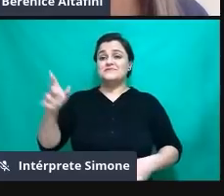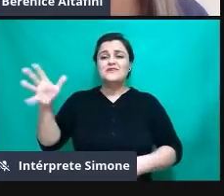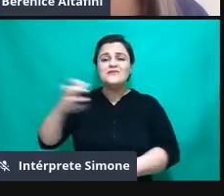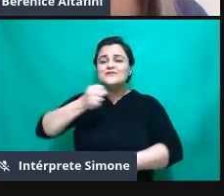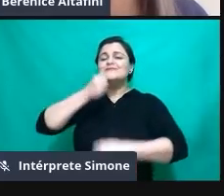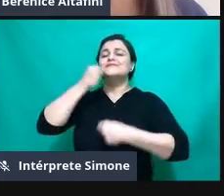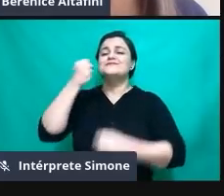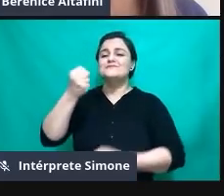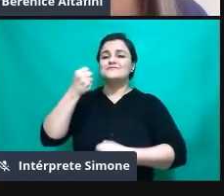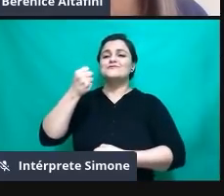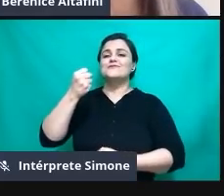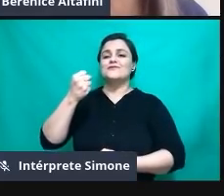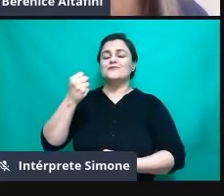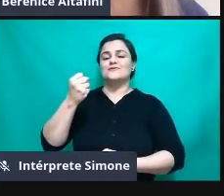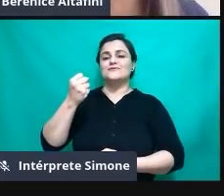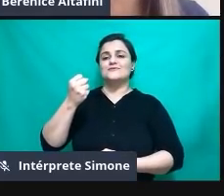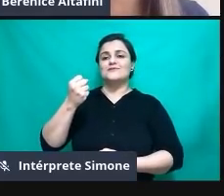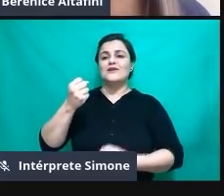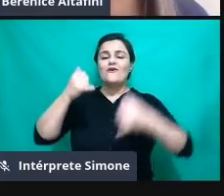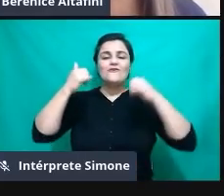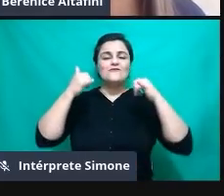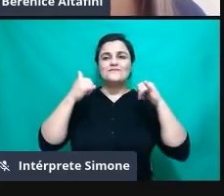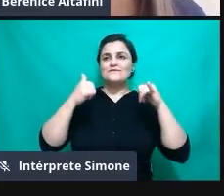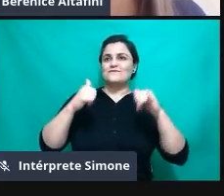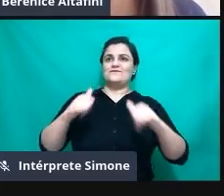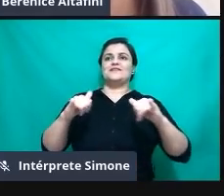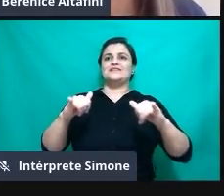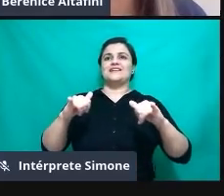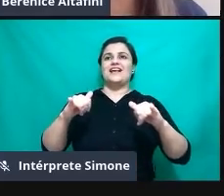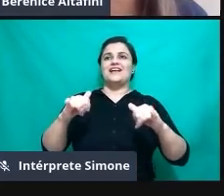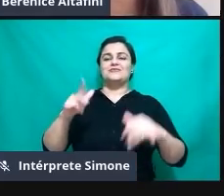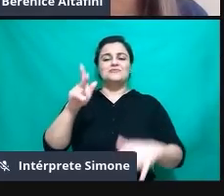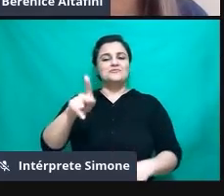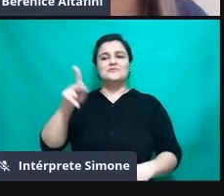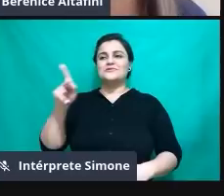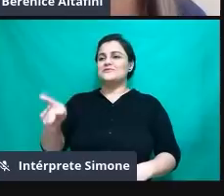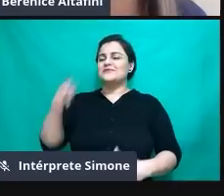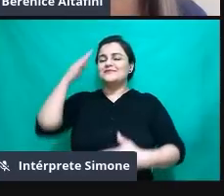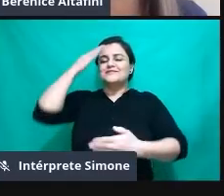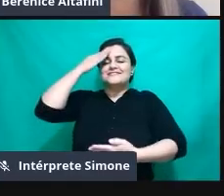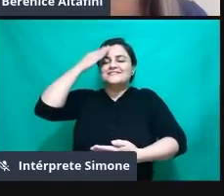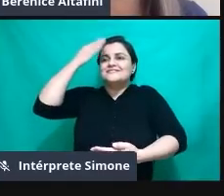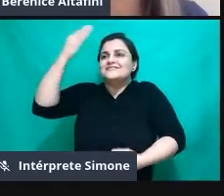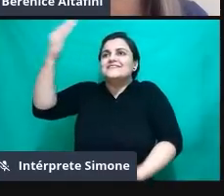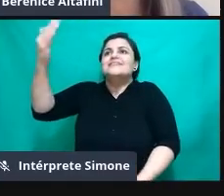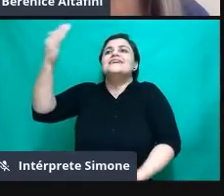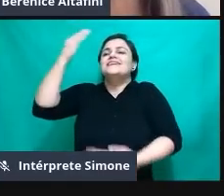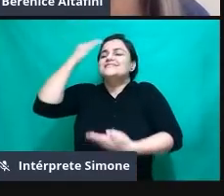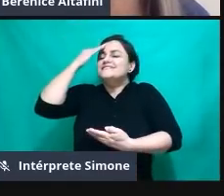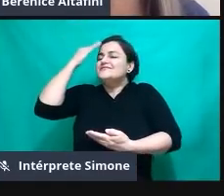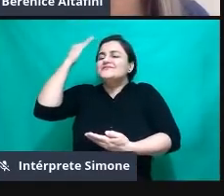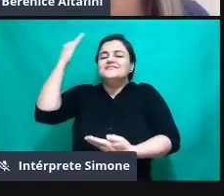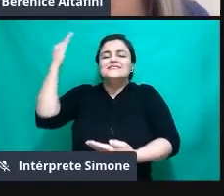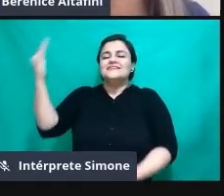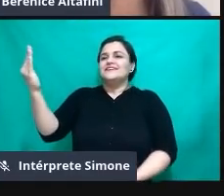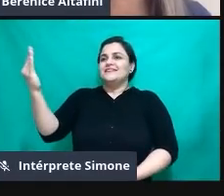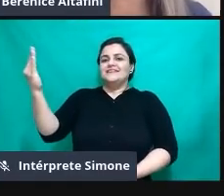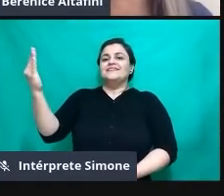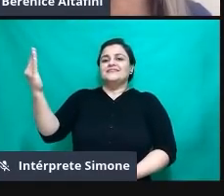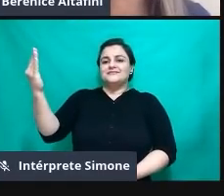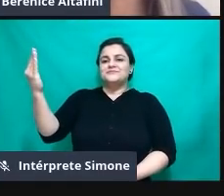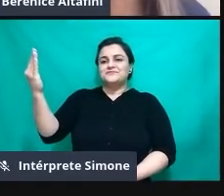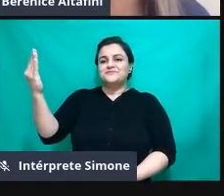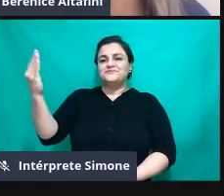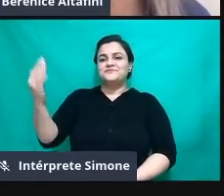realidade, e dizer que vocês estão se saindo muito bem. Nosso muito obrigado por poder contar e levar